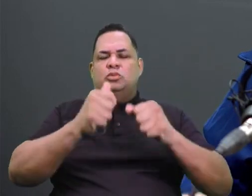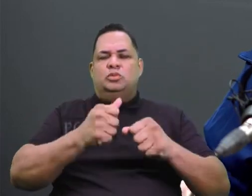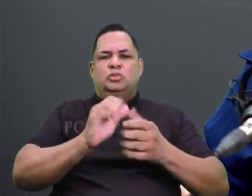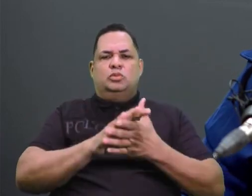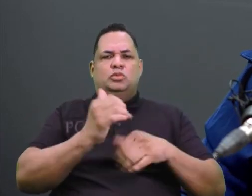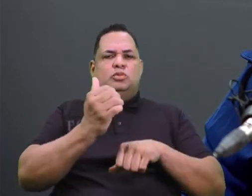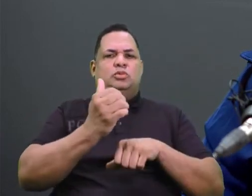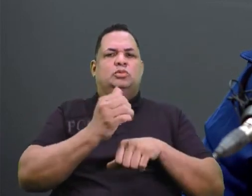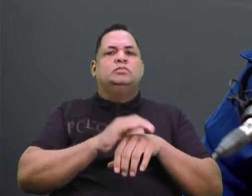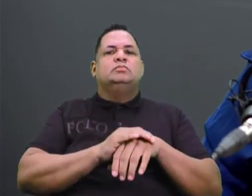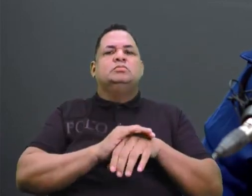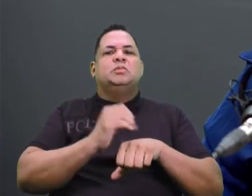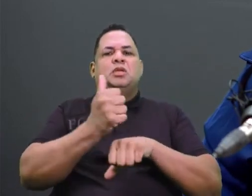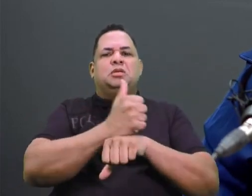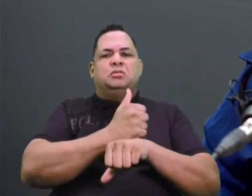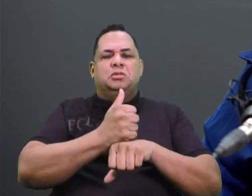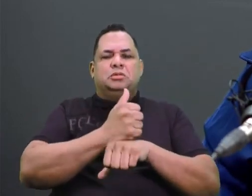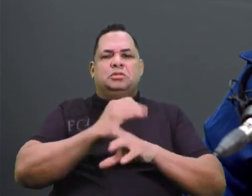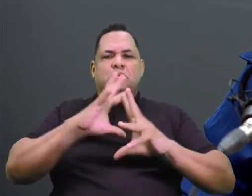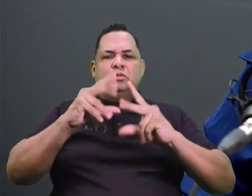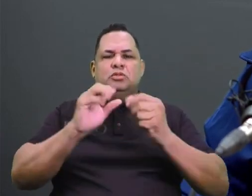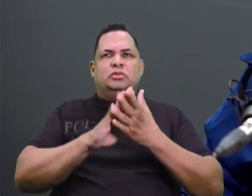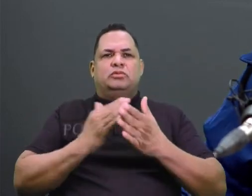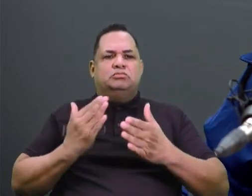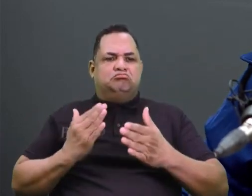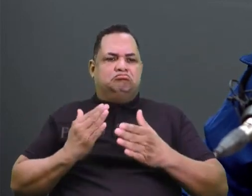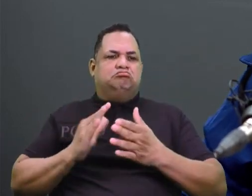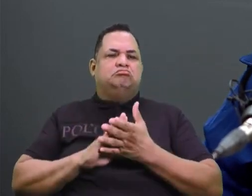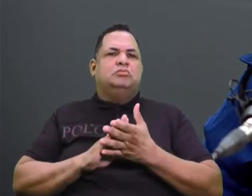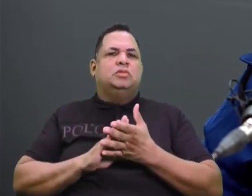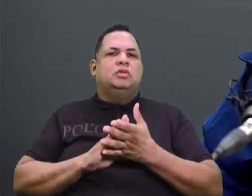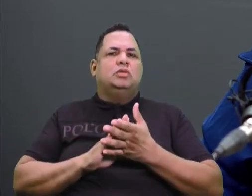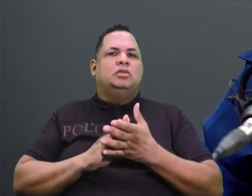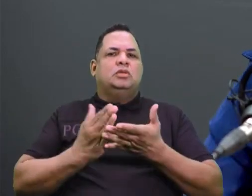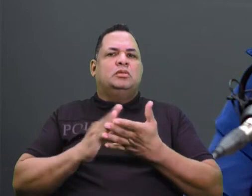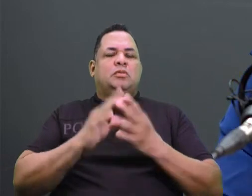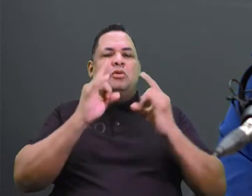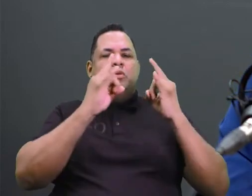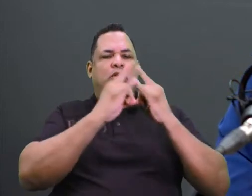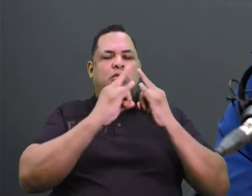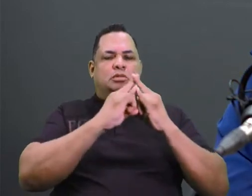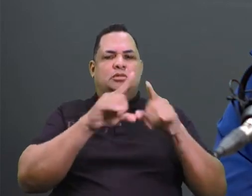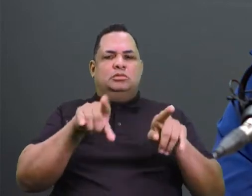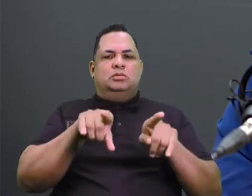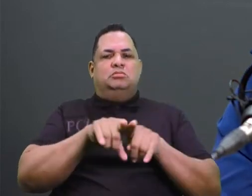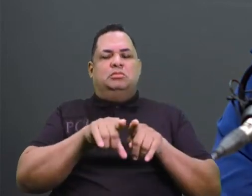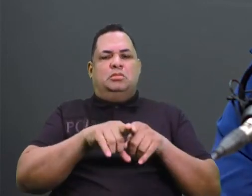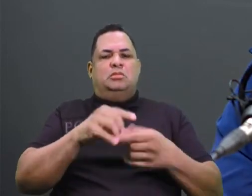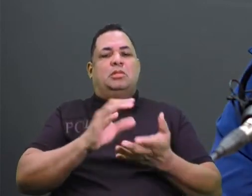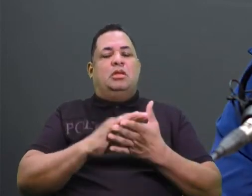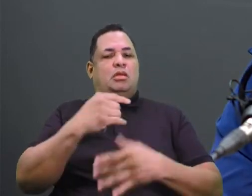surdez, quando eu fui para o Instituto Nacional de Educação de Surdos, INES, havia eu,